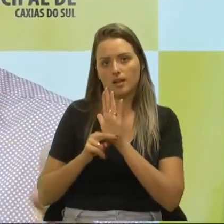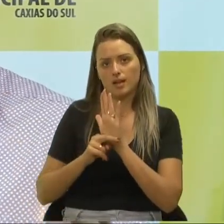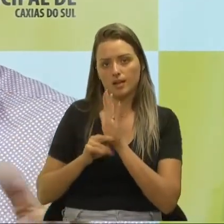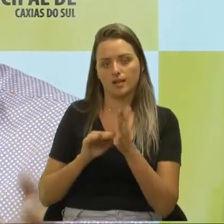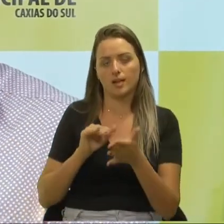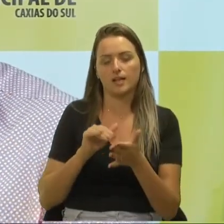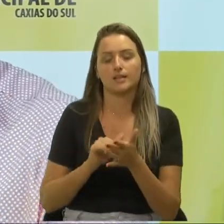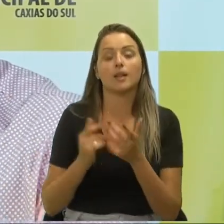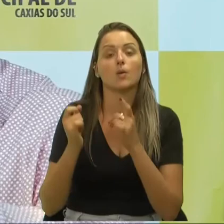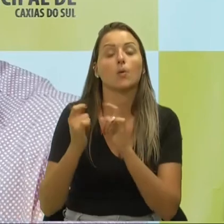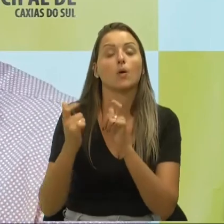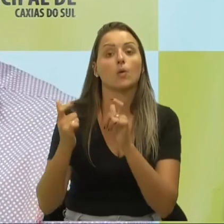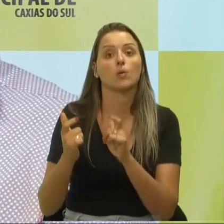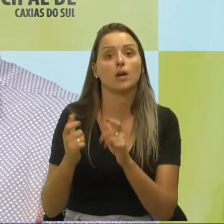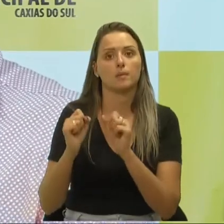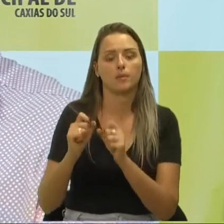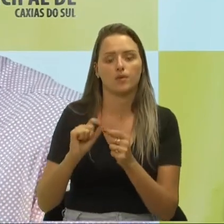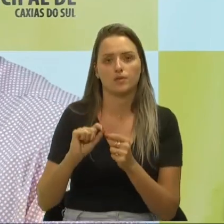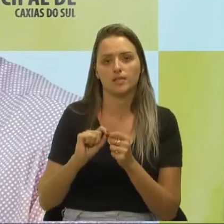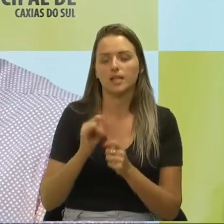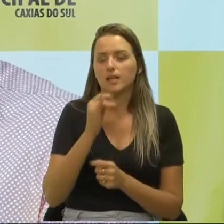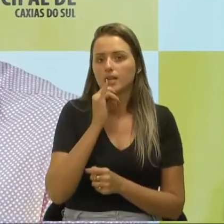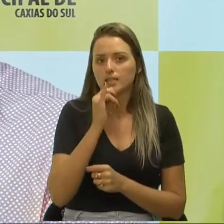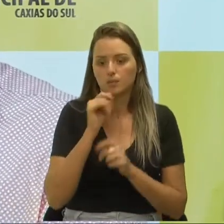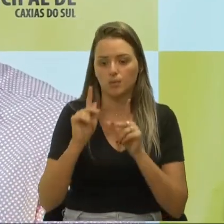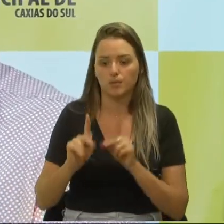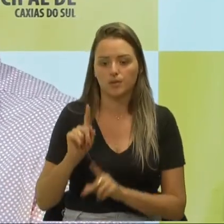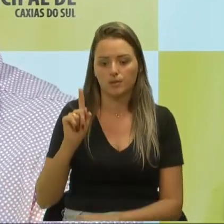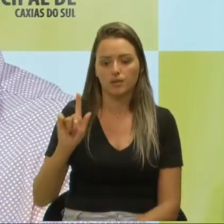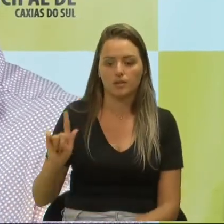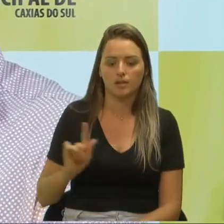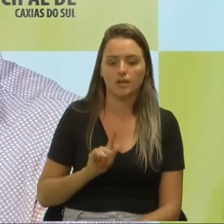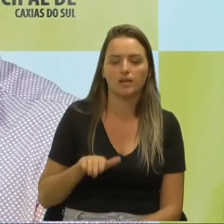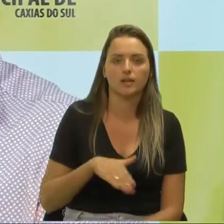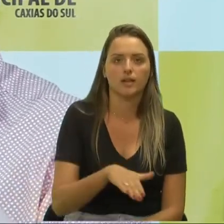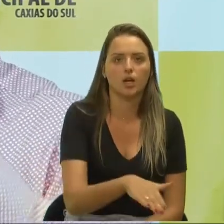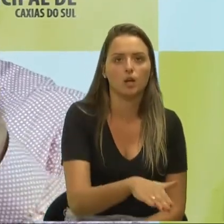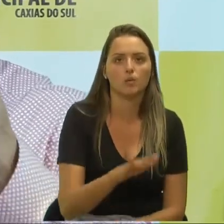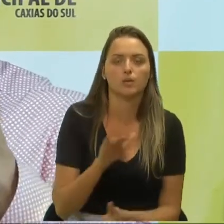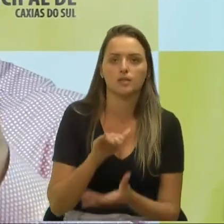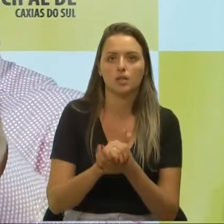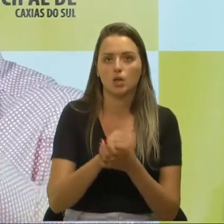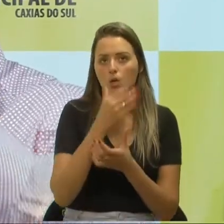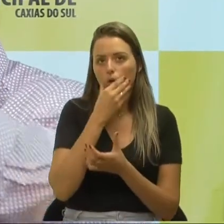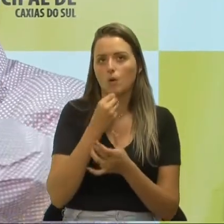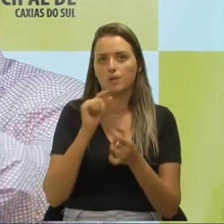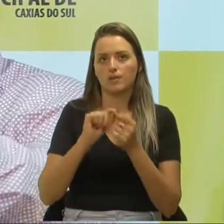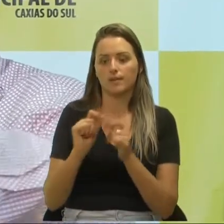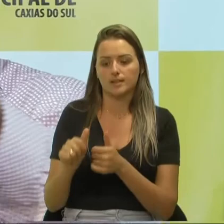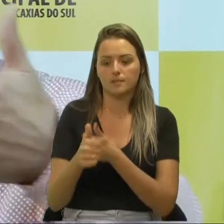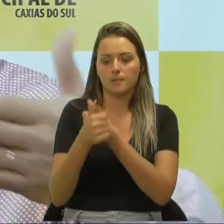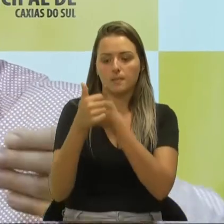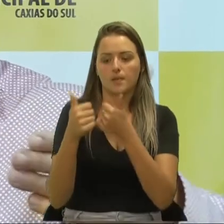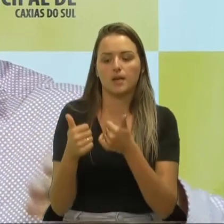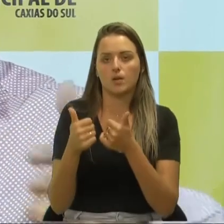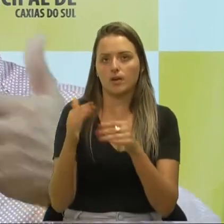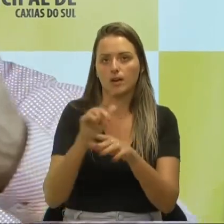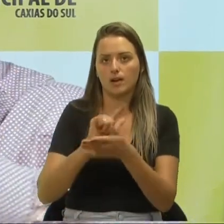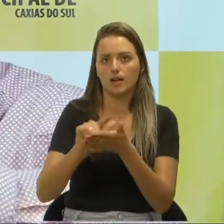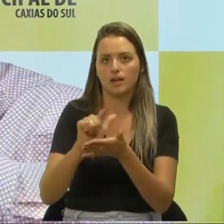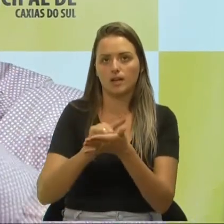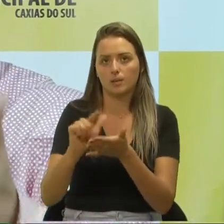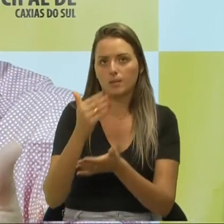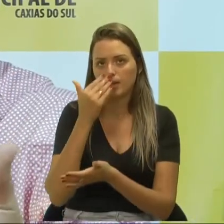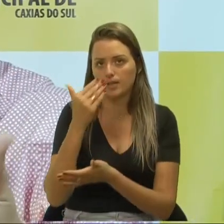onde o morador, por, eu mostrei hoje de manhã, o morador lá em Galópolis, o marido foi fazer uma melhoria, uma limpeza na frente da